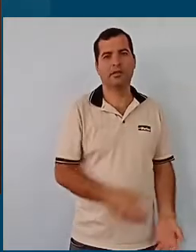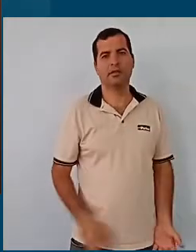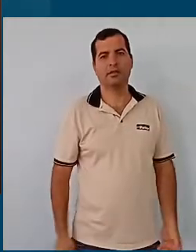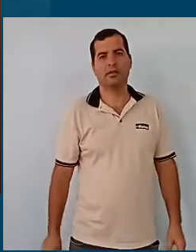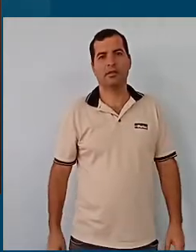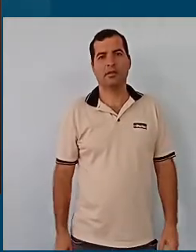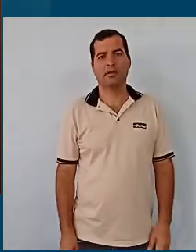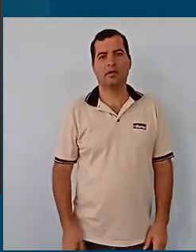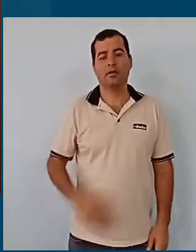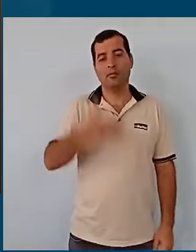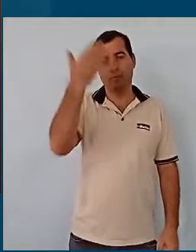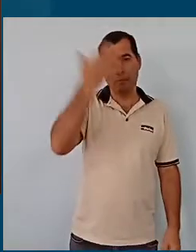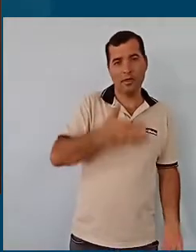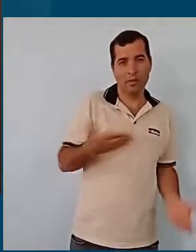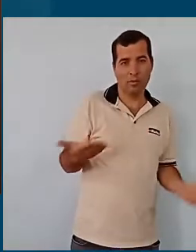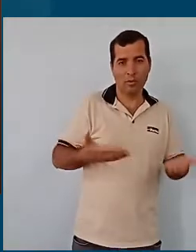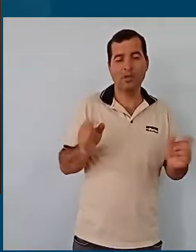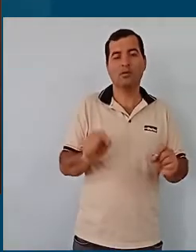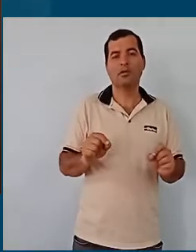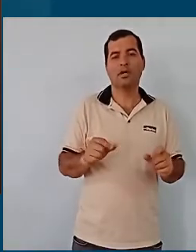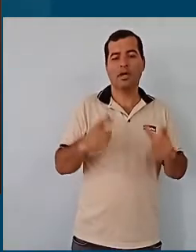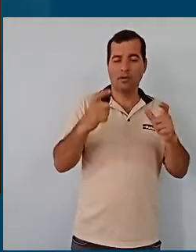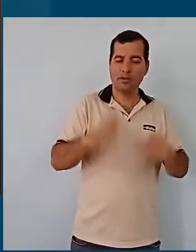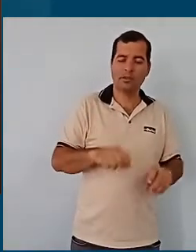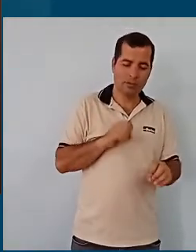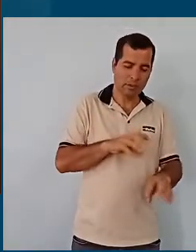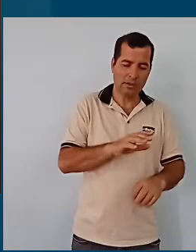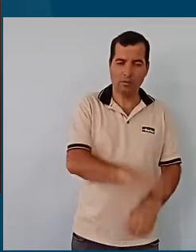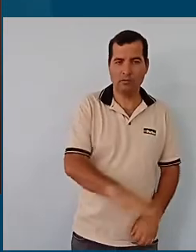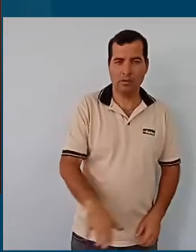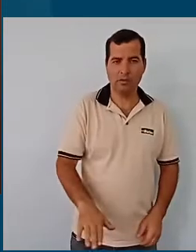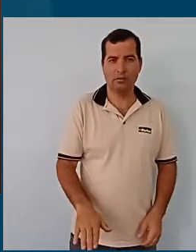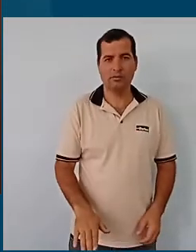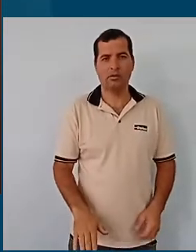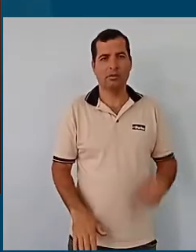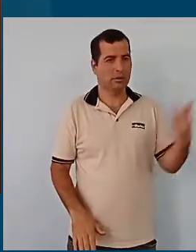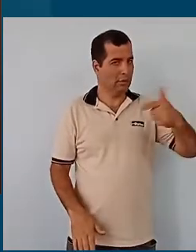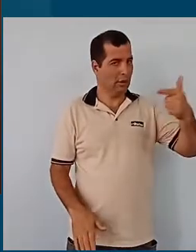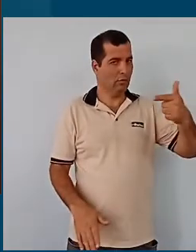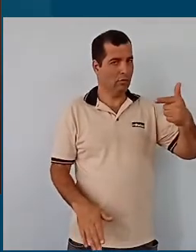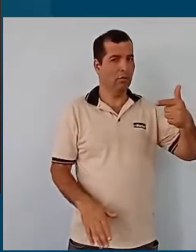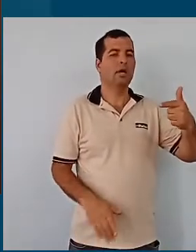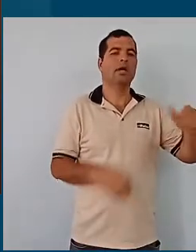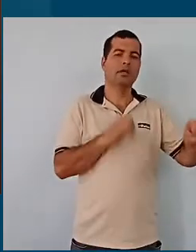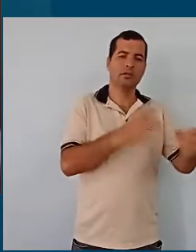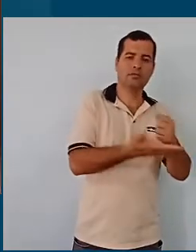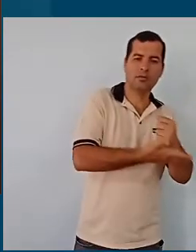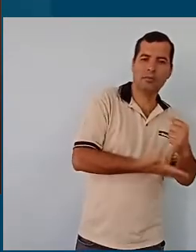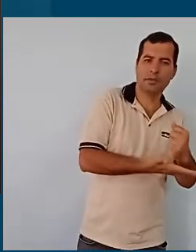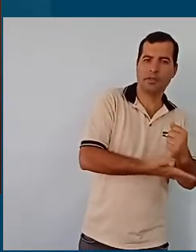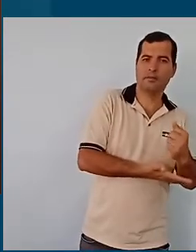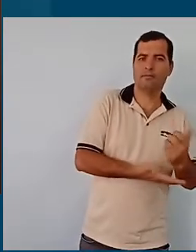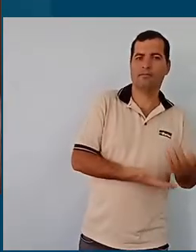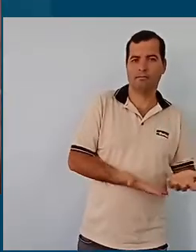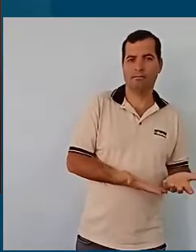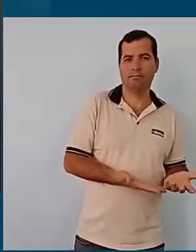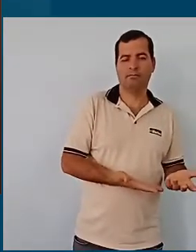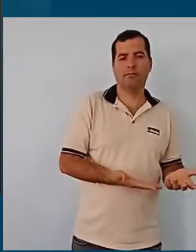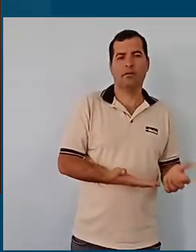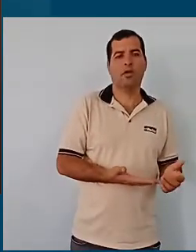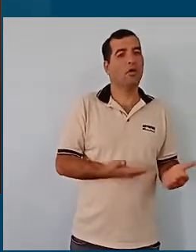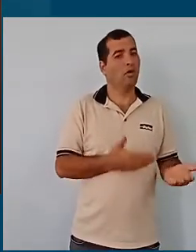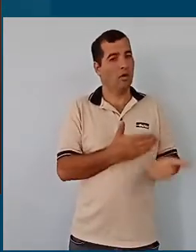muito mais presentes na educação infantil do que no ensino fundamental, né? Então, cada vez mais, desde bebê, mas